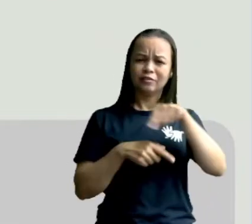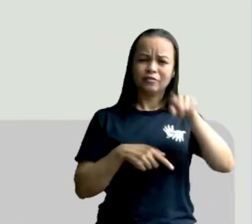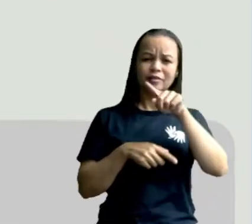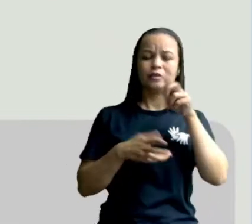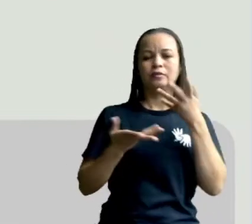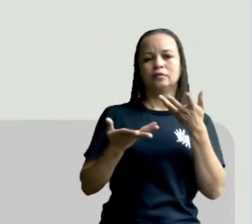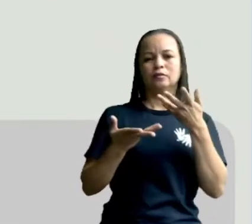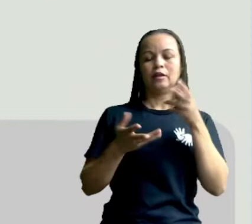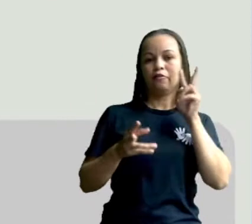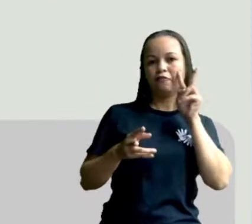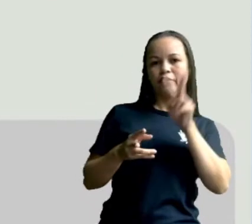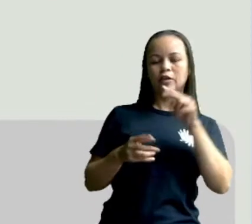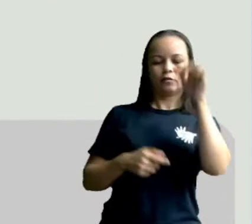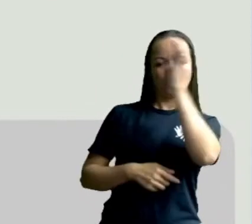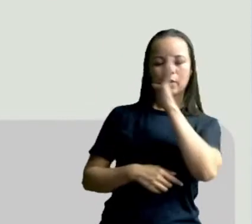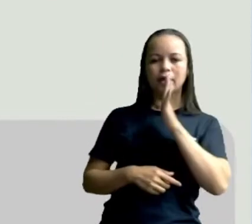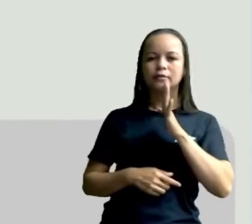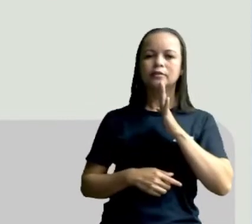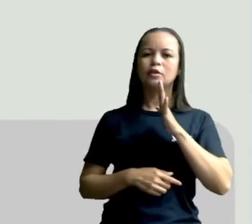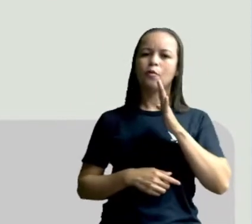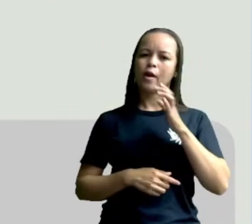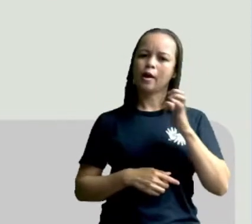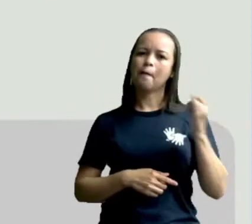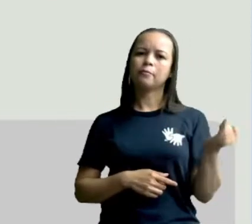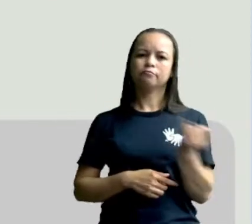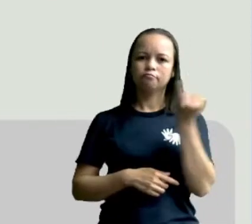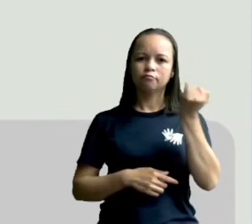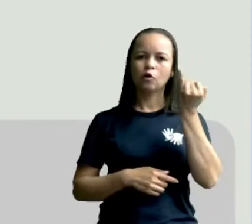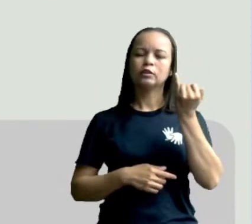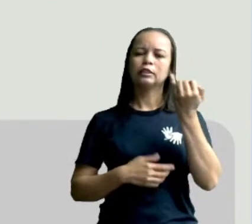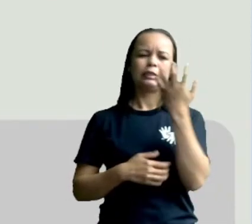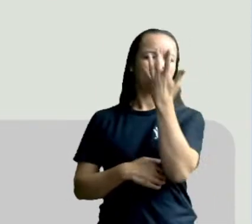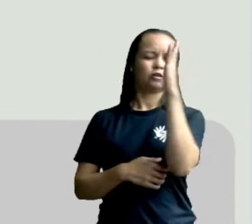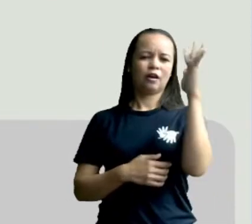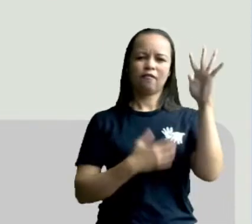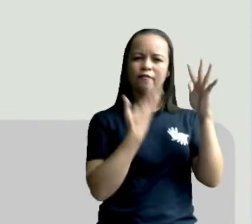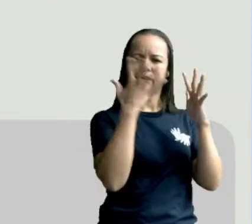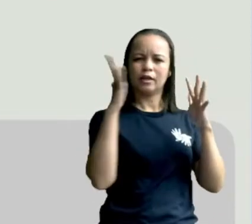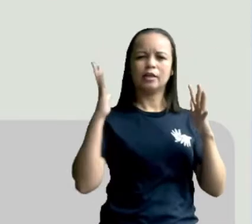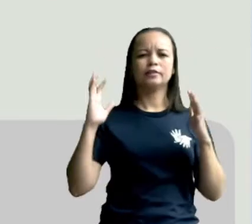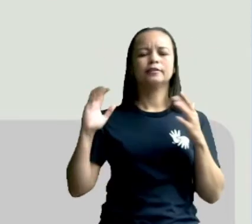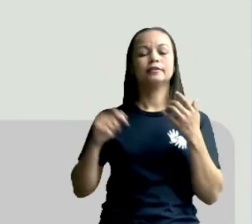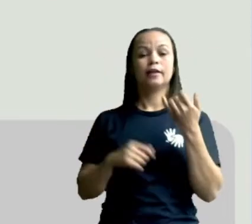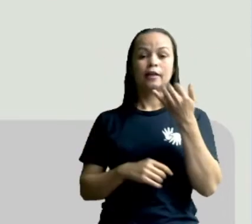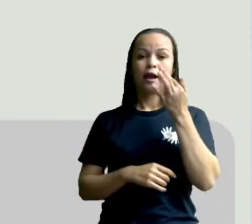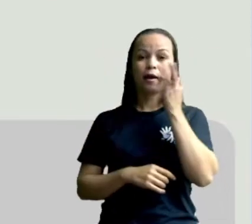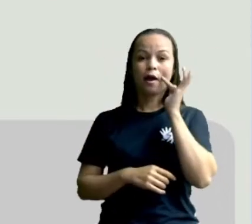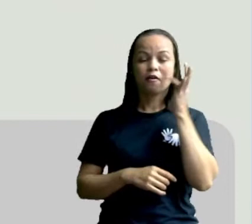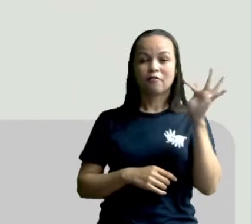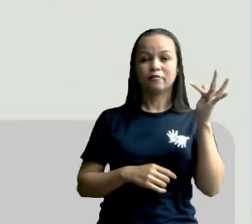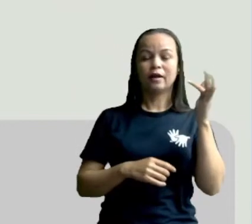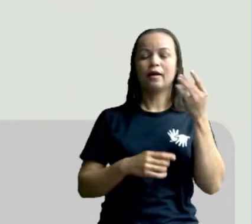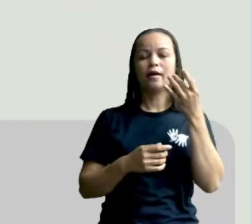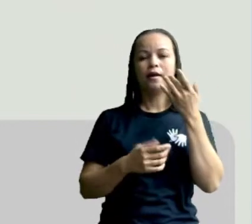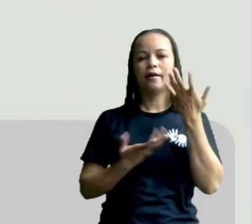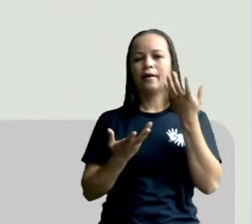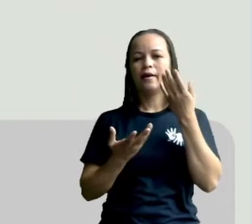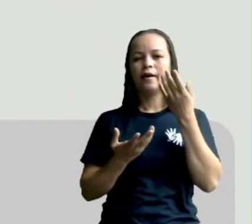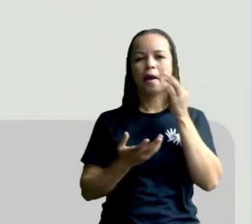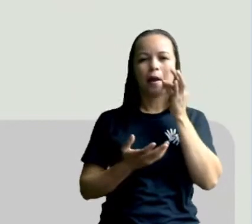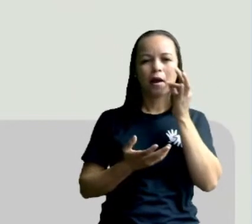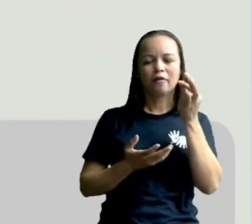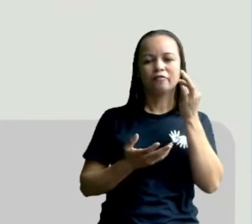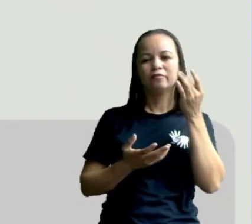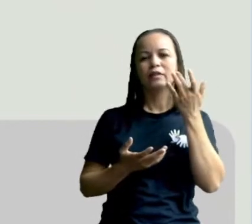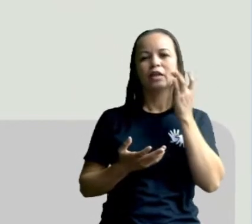rica, tinha muitas árvores, tinha muito minério, tinha muito ouro e era uma terra boa para ser explorada.